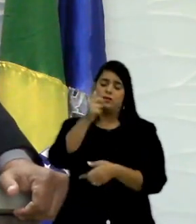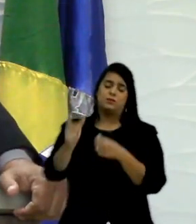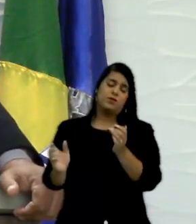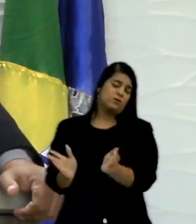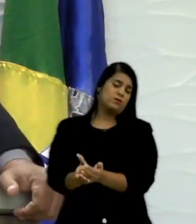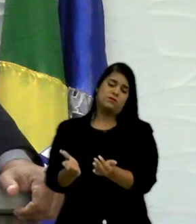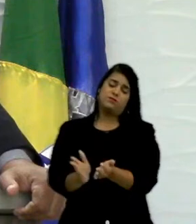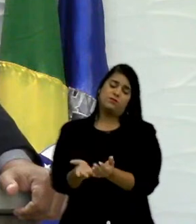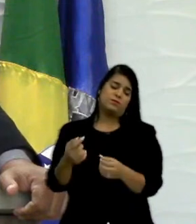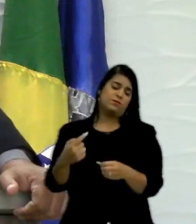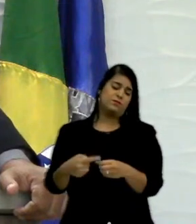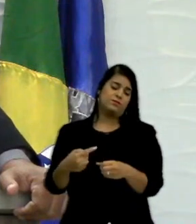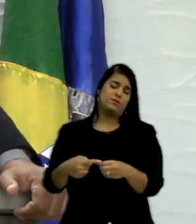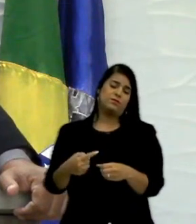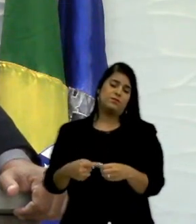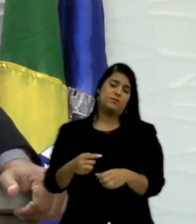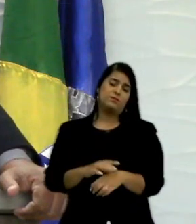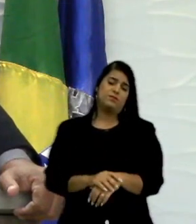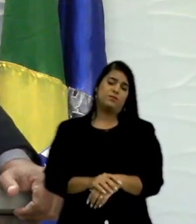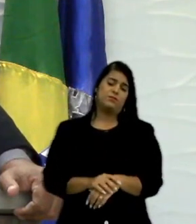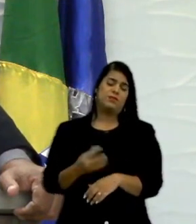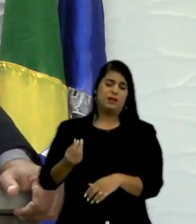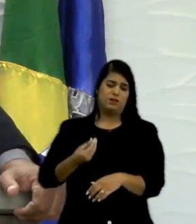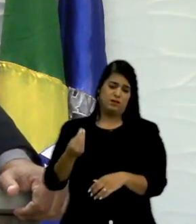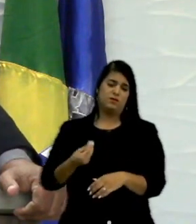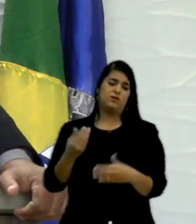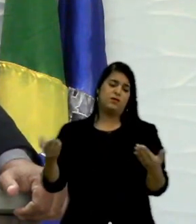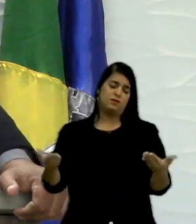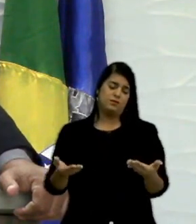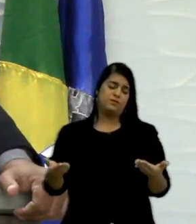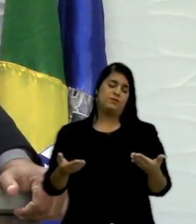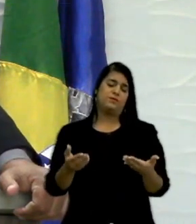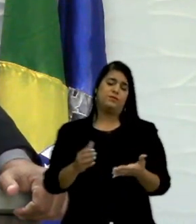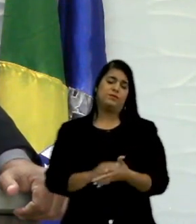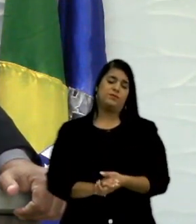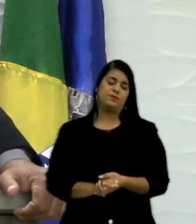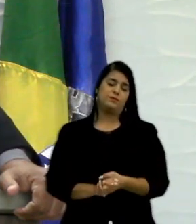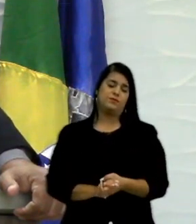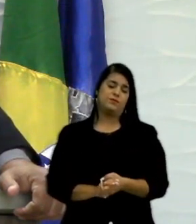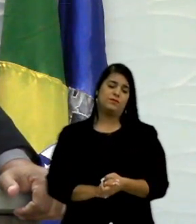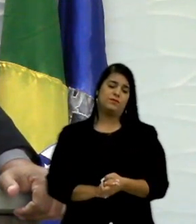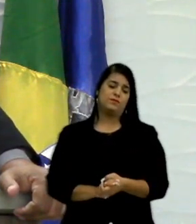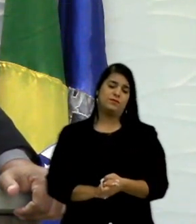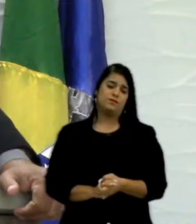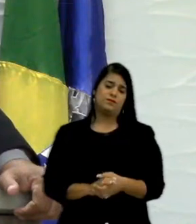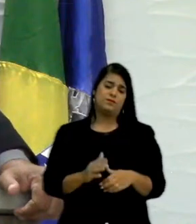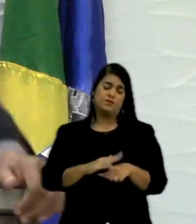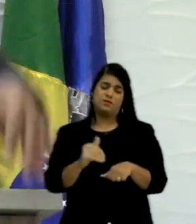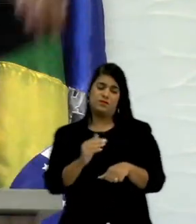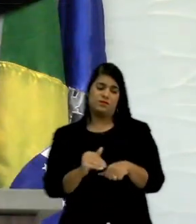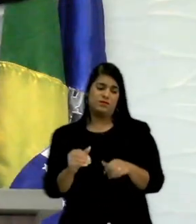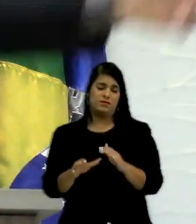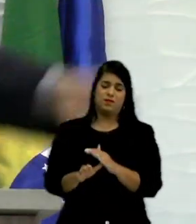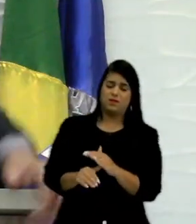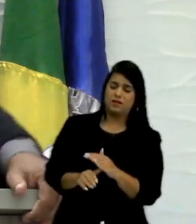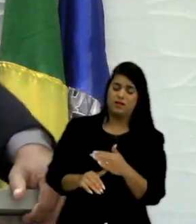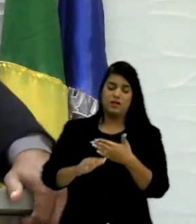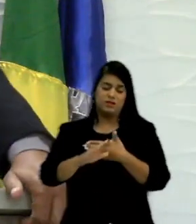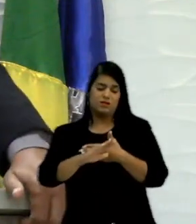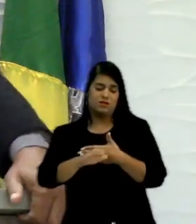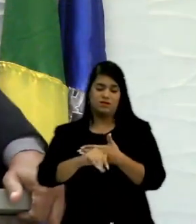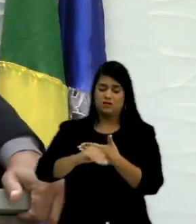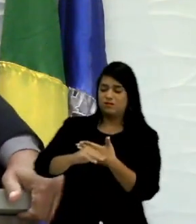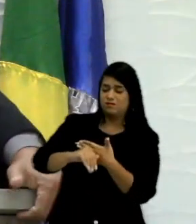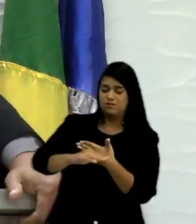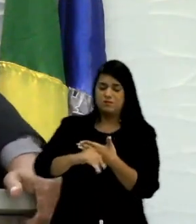município. E eu já vivo assim numa situação dessa. Chamando de ladrão, vim aqui de rachadinha, que eu